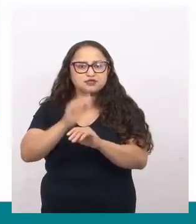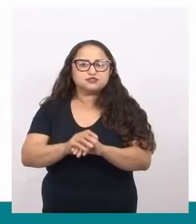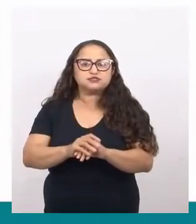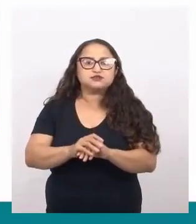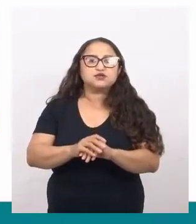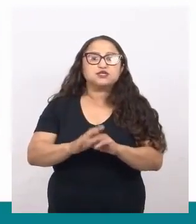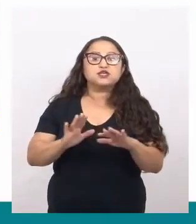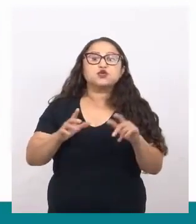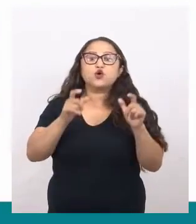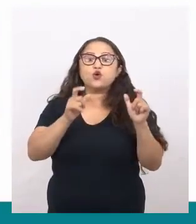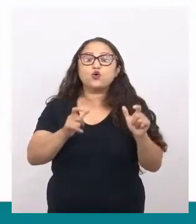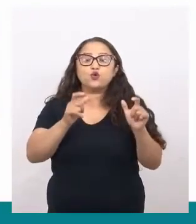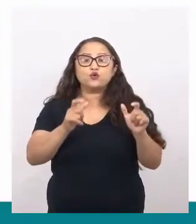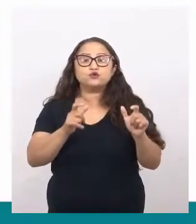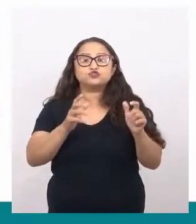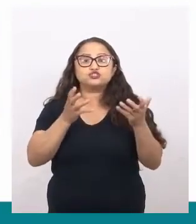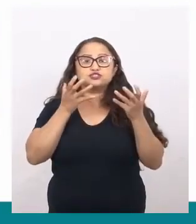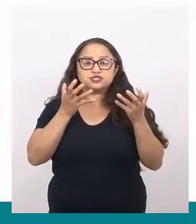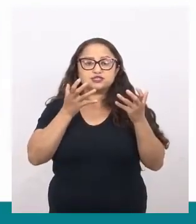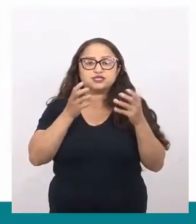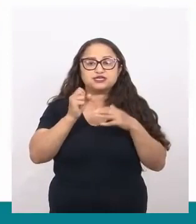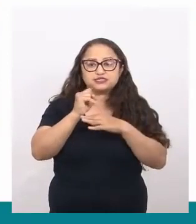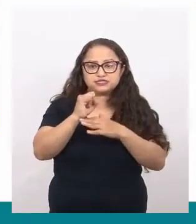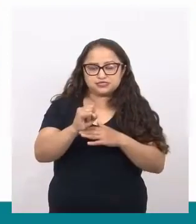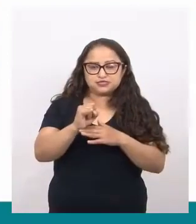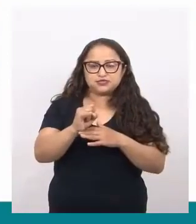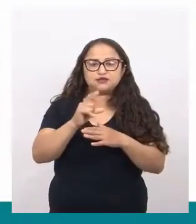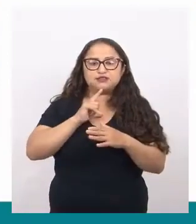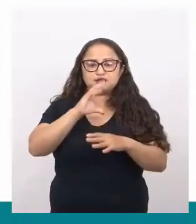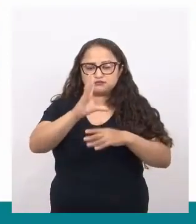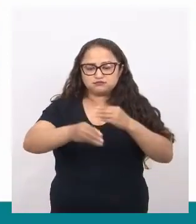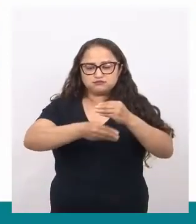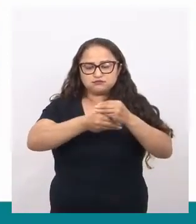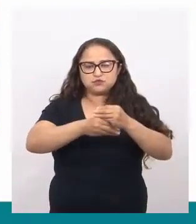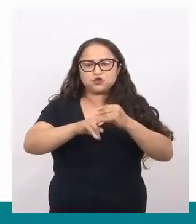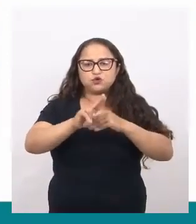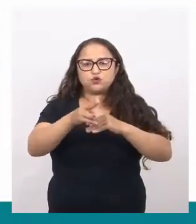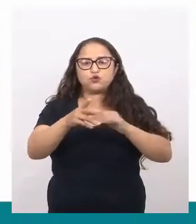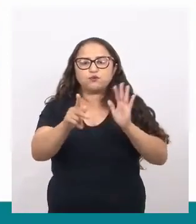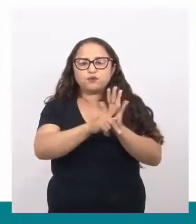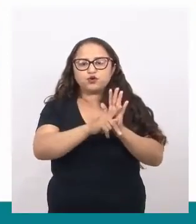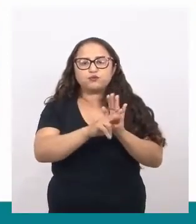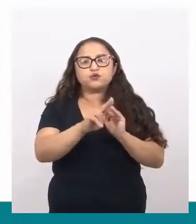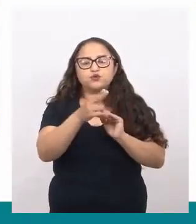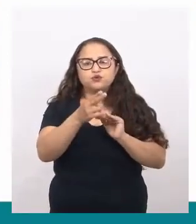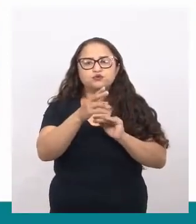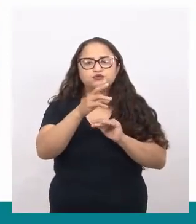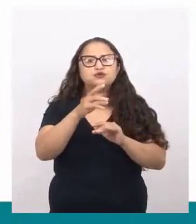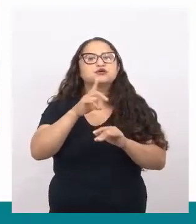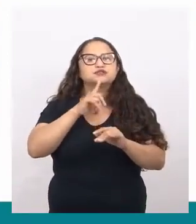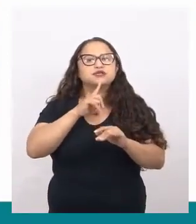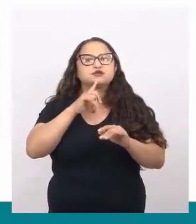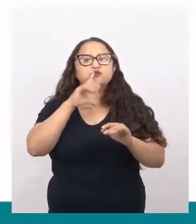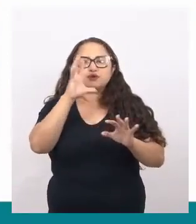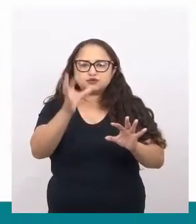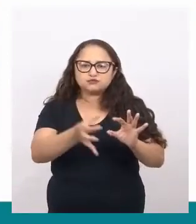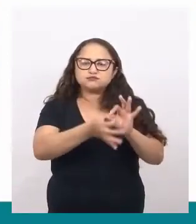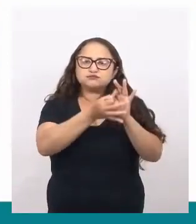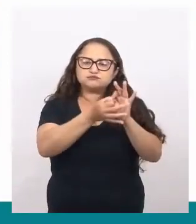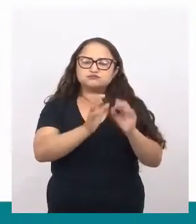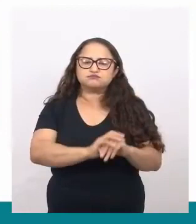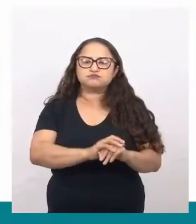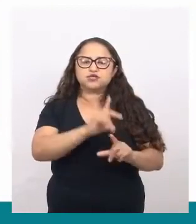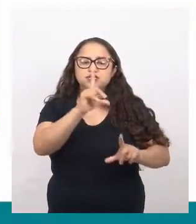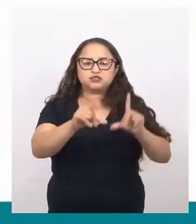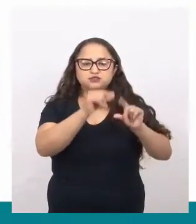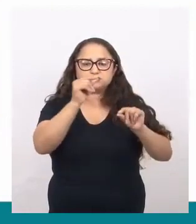ser atribuído nessa disciplina, se é constituição de jornada, se é para ampliação ou carga suplementar, tá? Então, ele seleciona